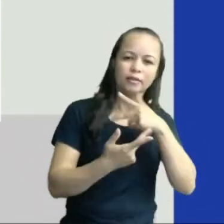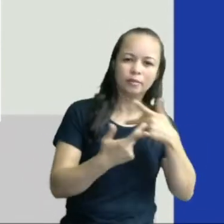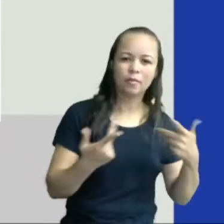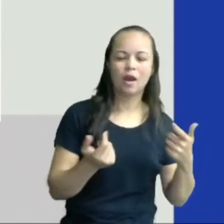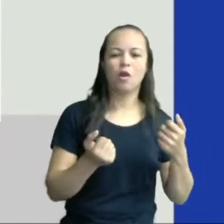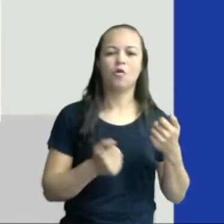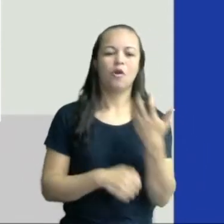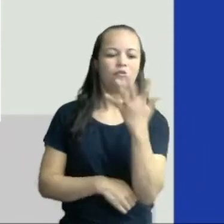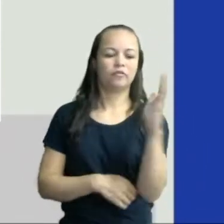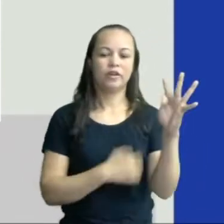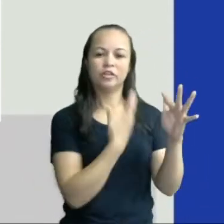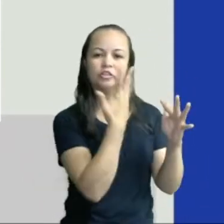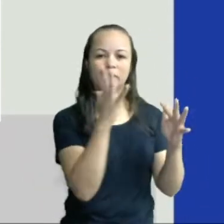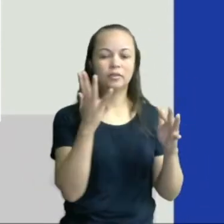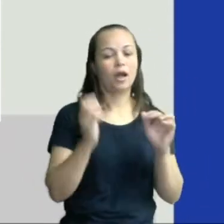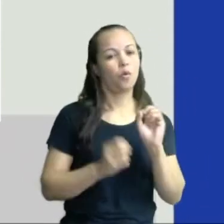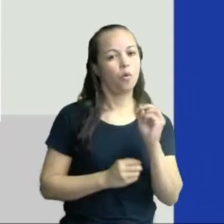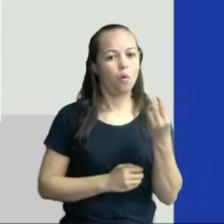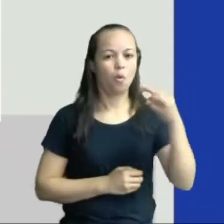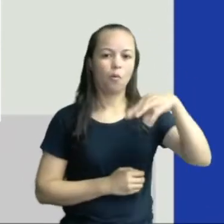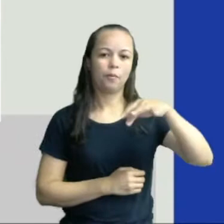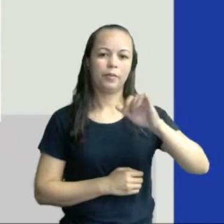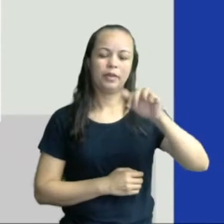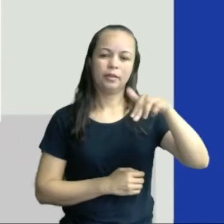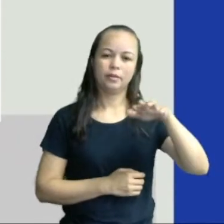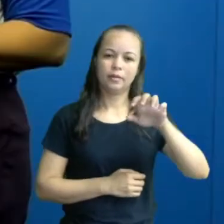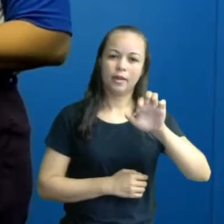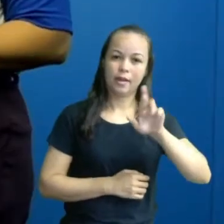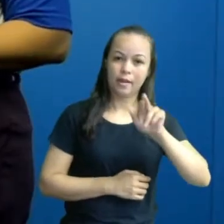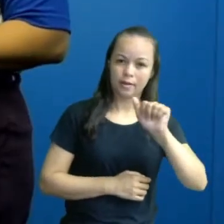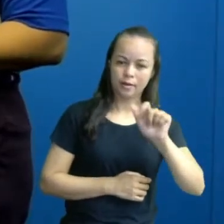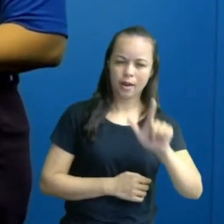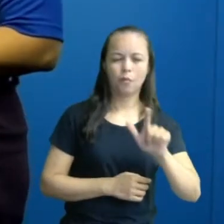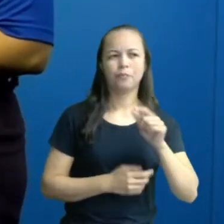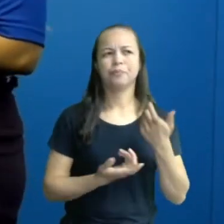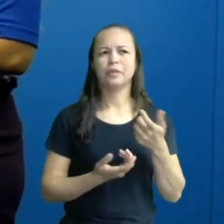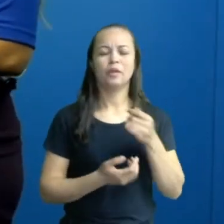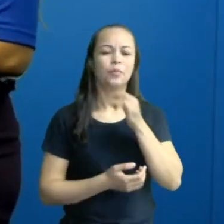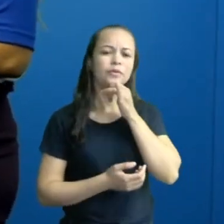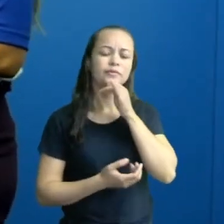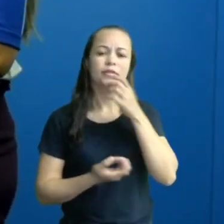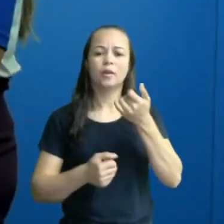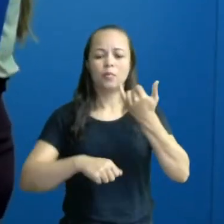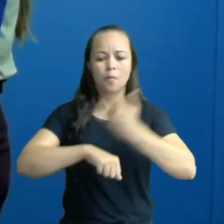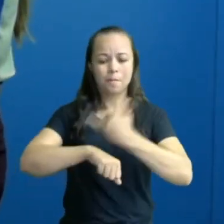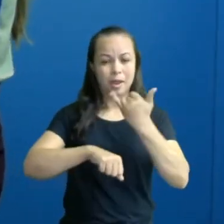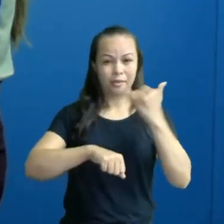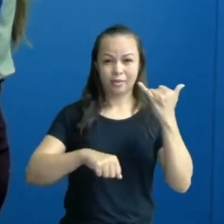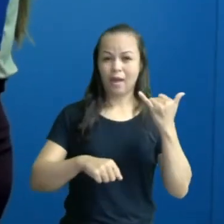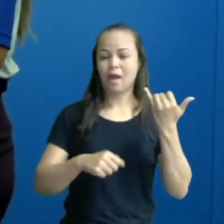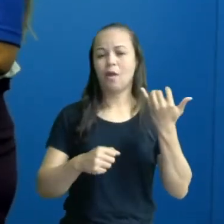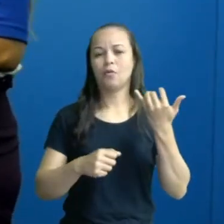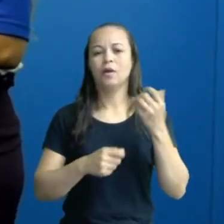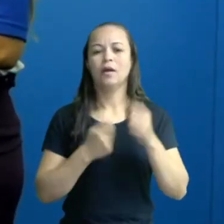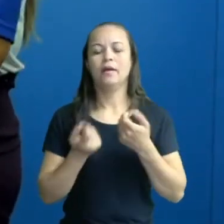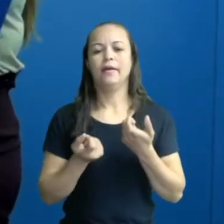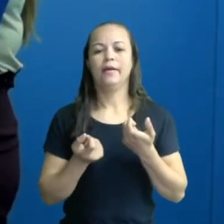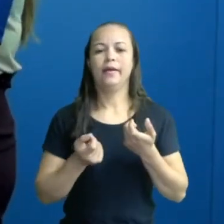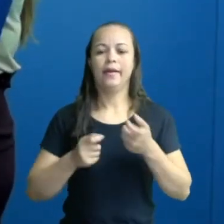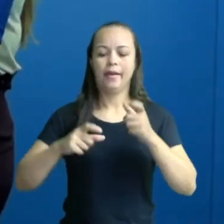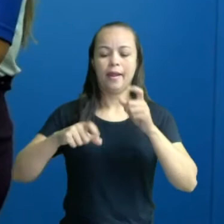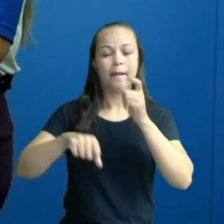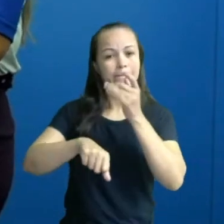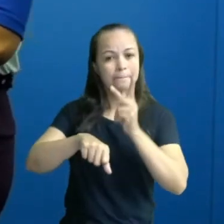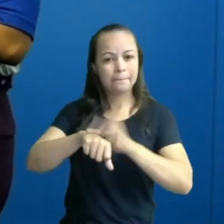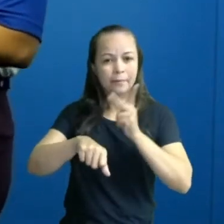mineral. Ou seja, gente, metais, rochas preciosas, petróleo, gás, isso